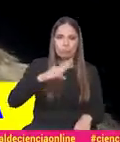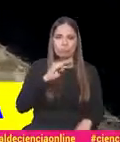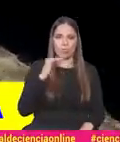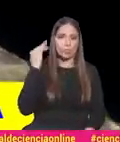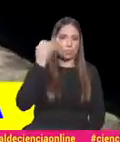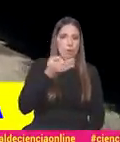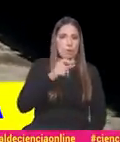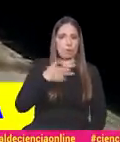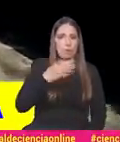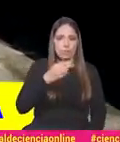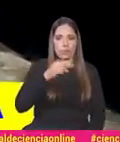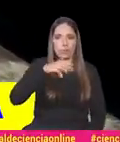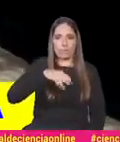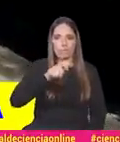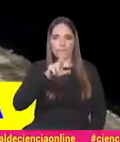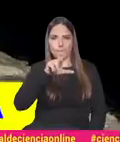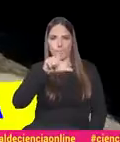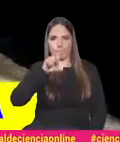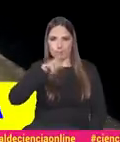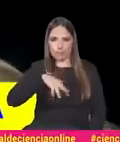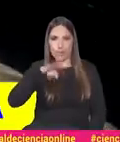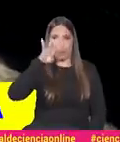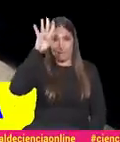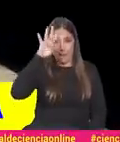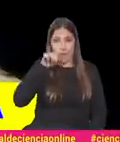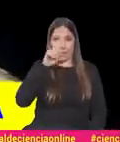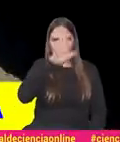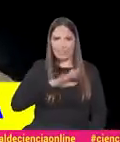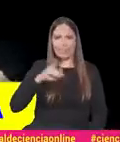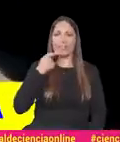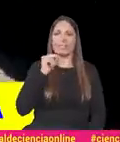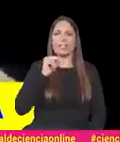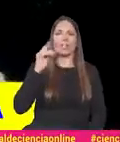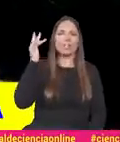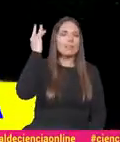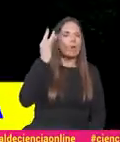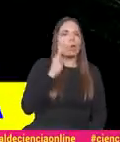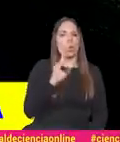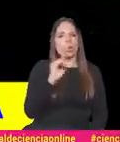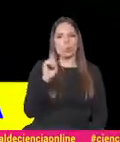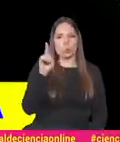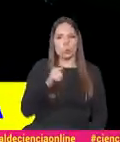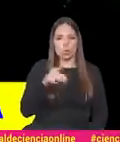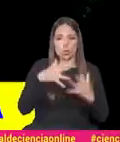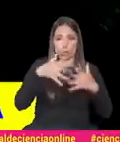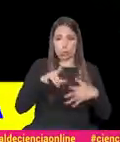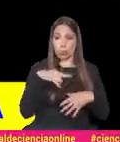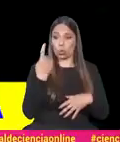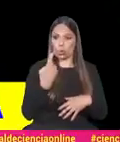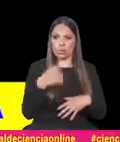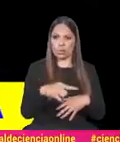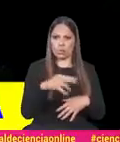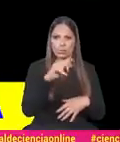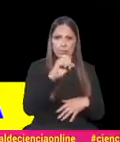Pedro de Merlim, Braga, numa quinta muito bonita chamada Quinta de São José. A nossa estrutura é composta por cerca de